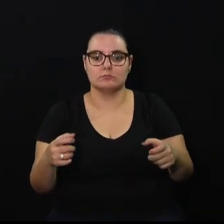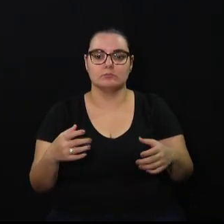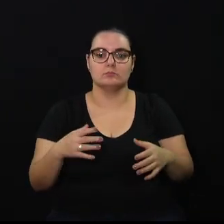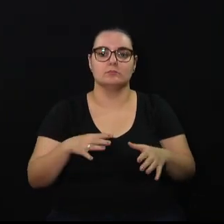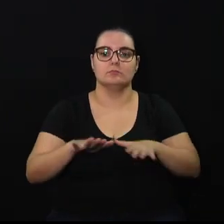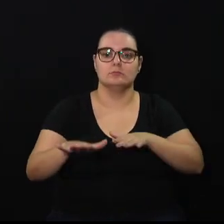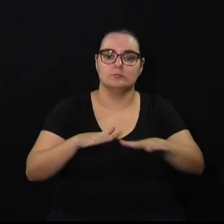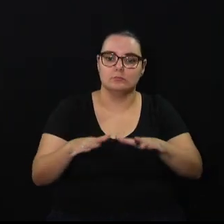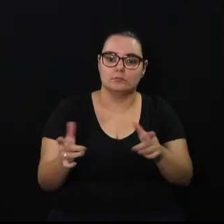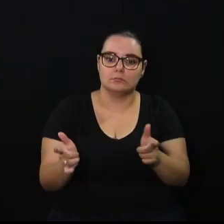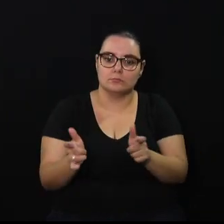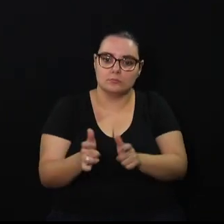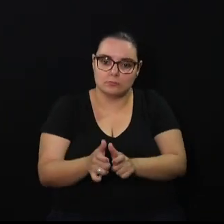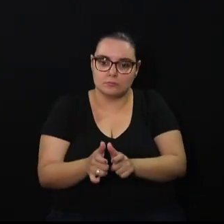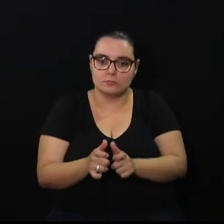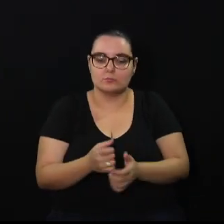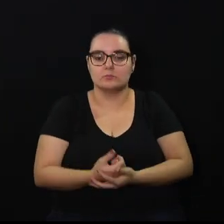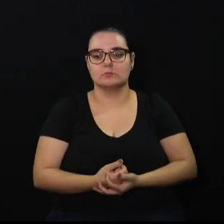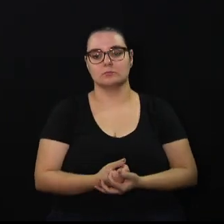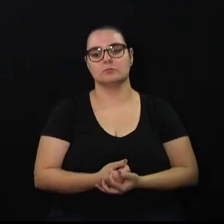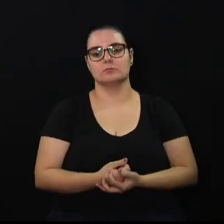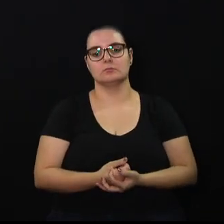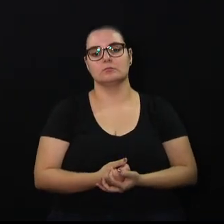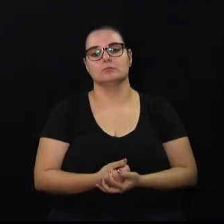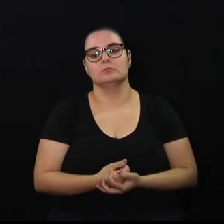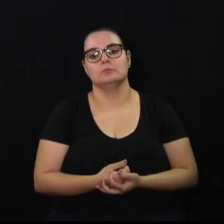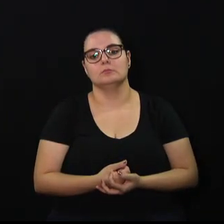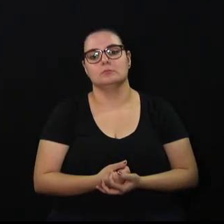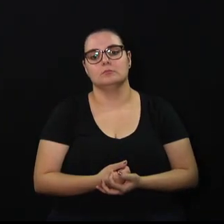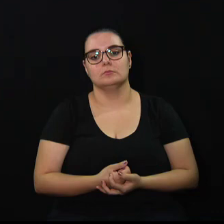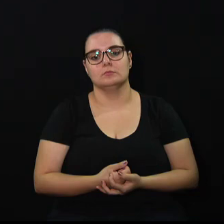finos e por aí vai a